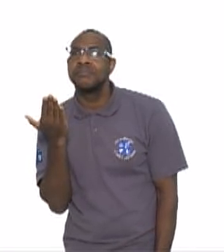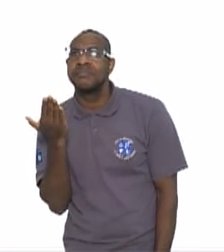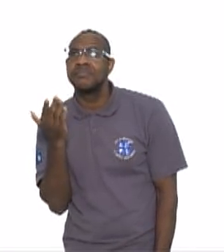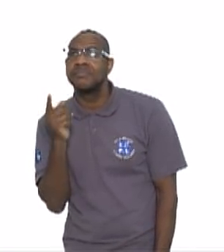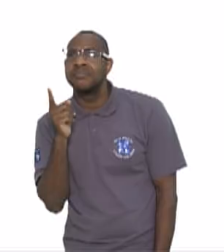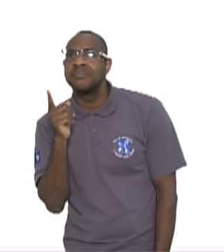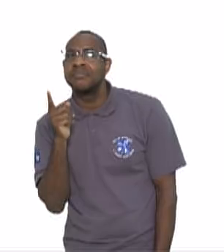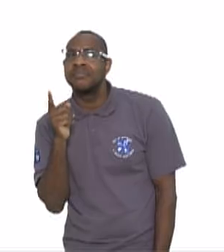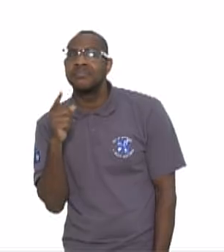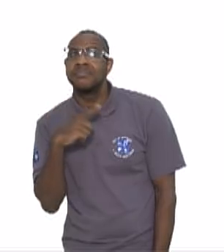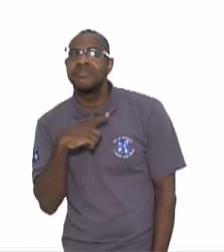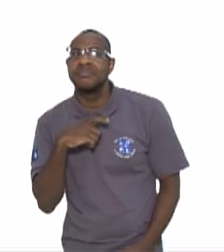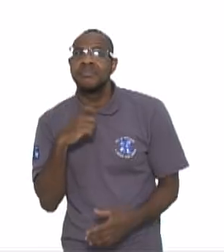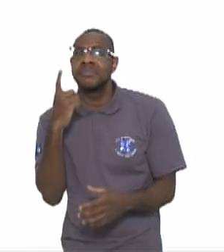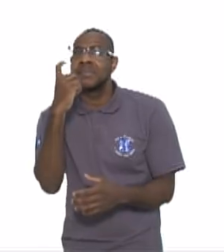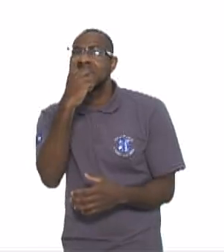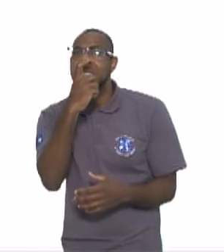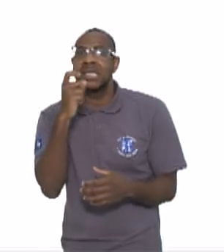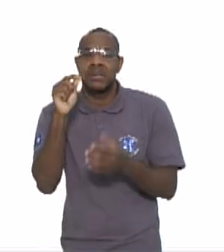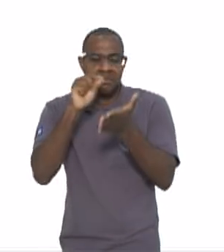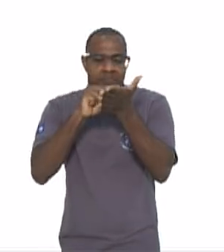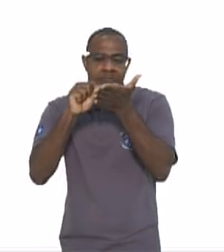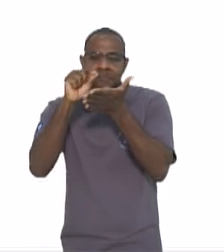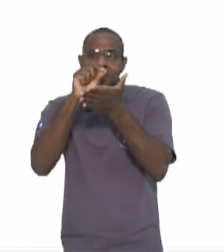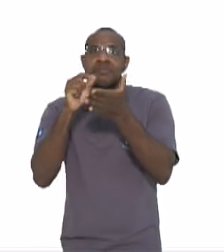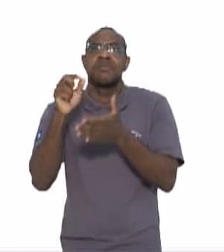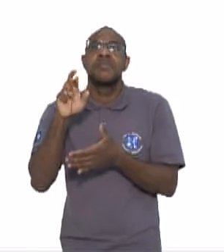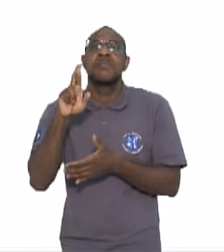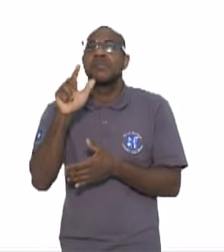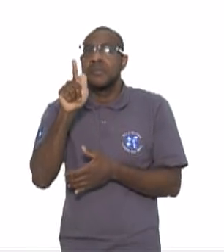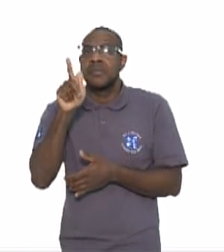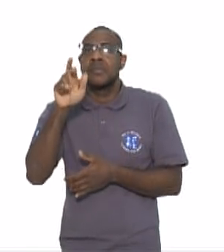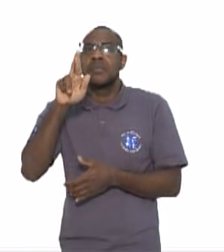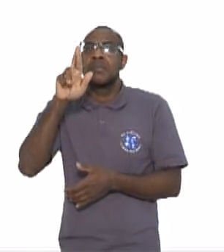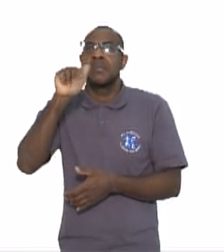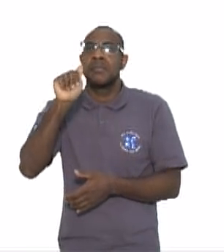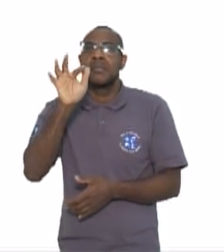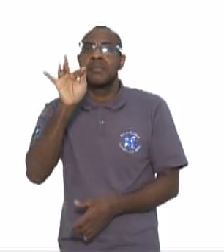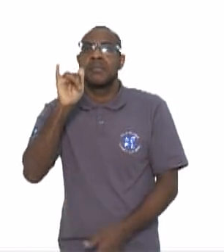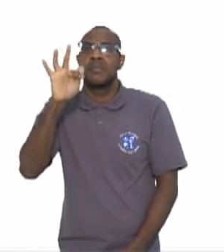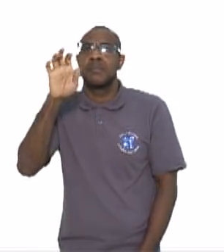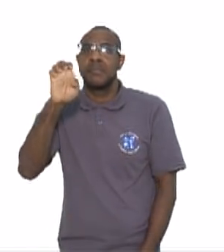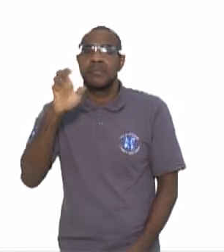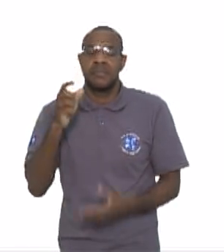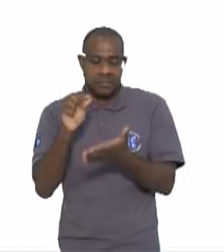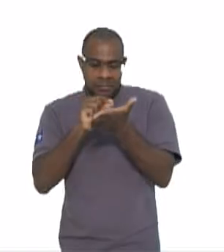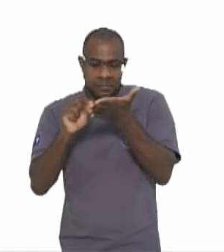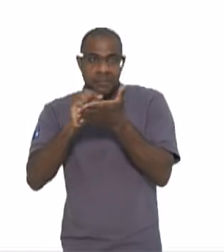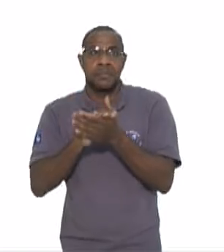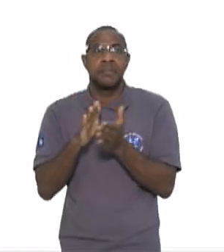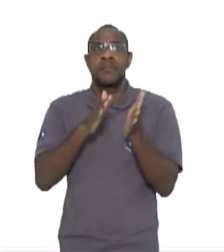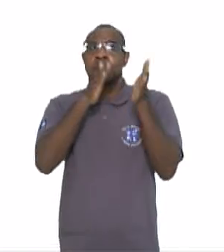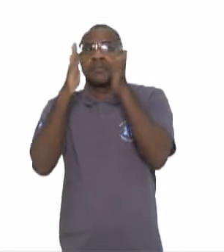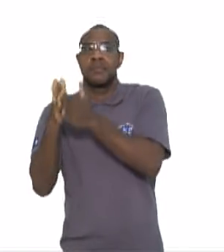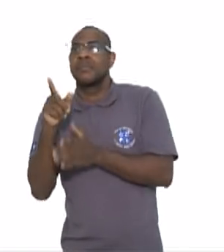os sprays de grafite. Já na outra figura, na outra imagem, eu vejo